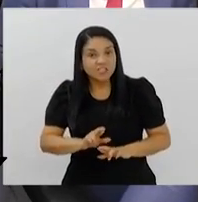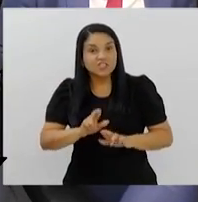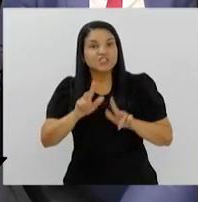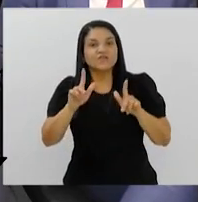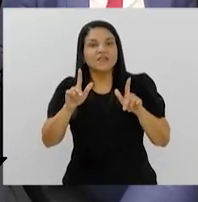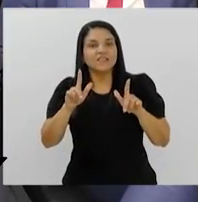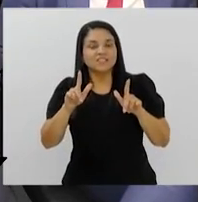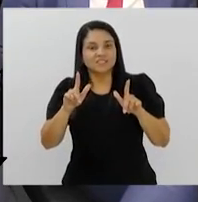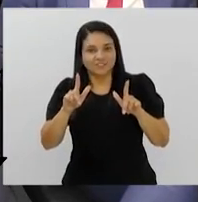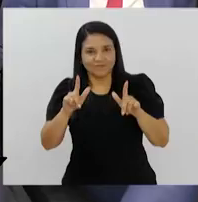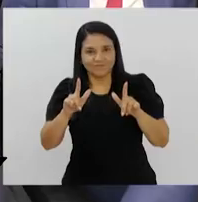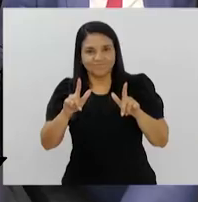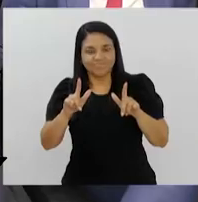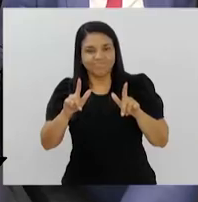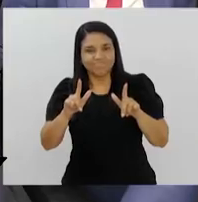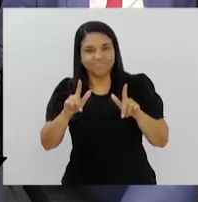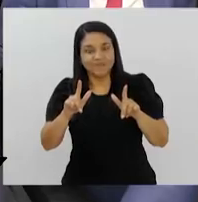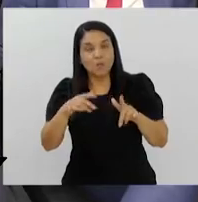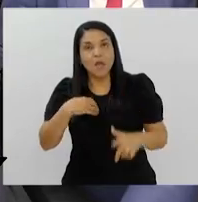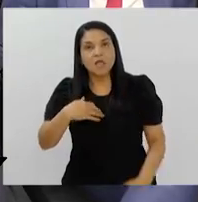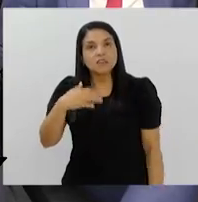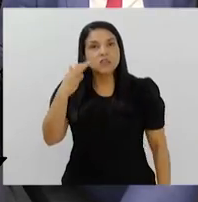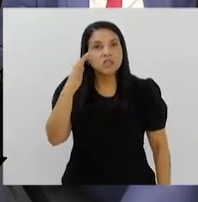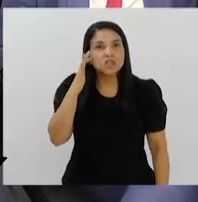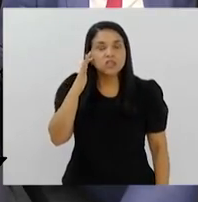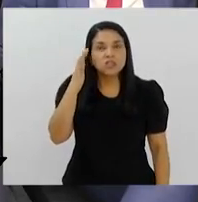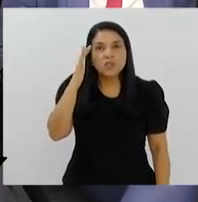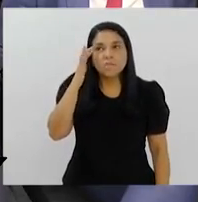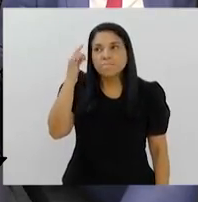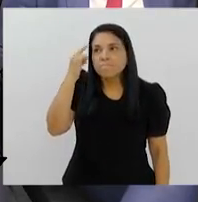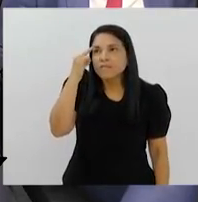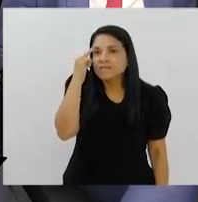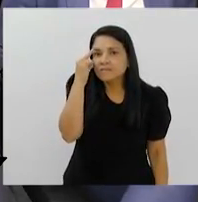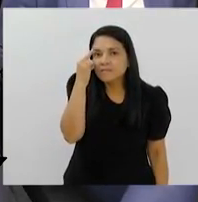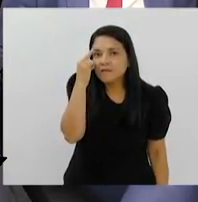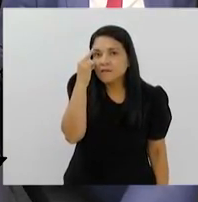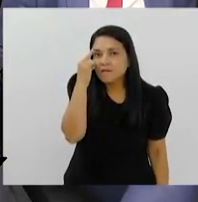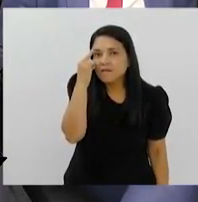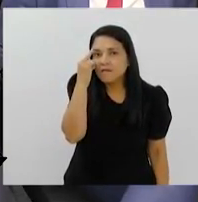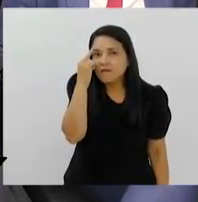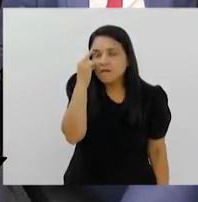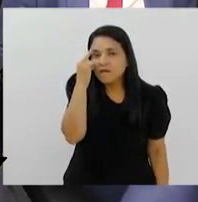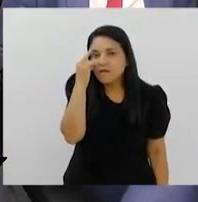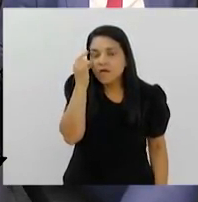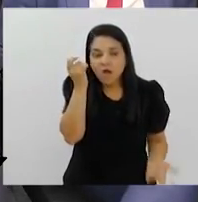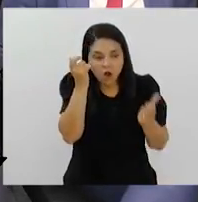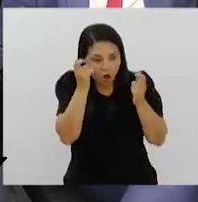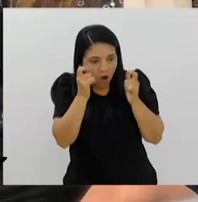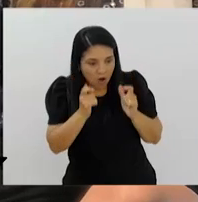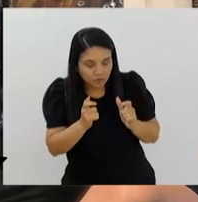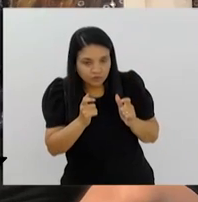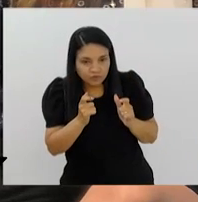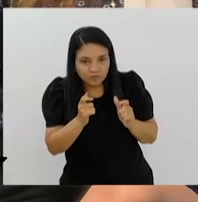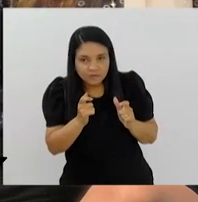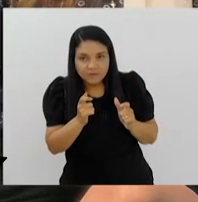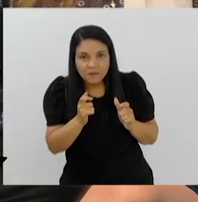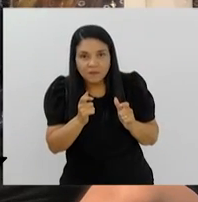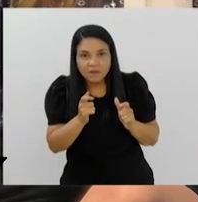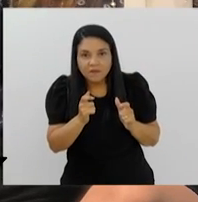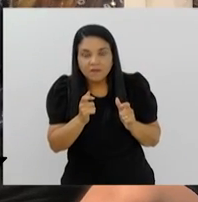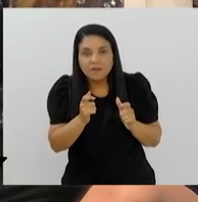só pra gente ter de fato uma noção de onde E para onde nós estamos levando